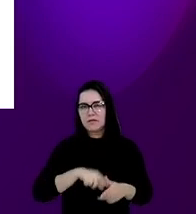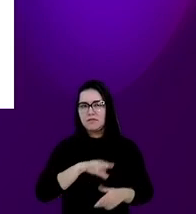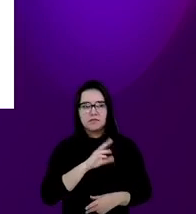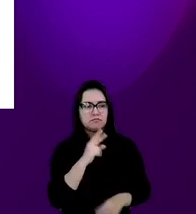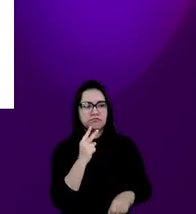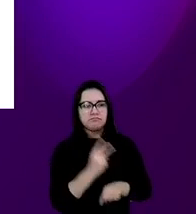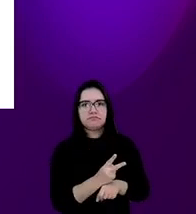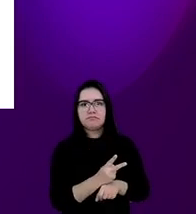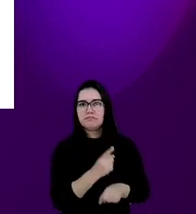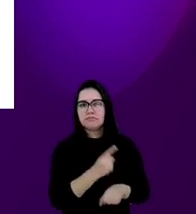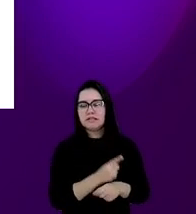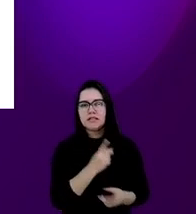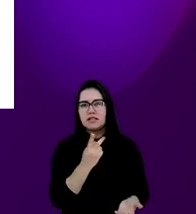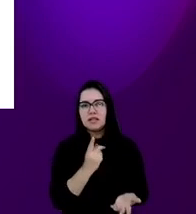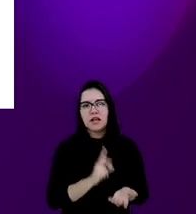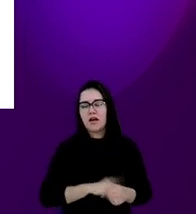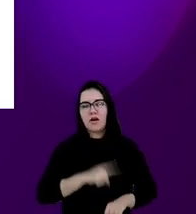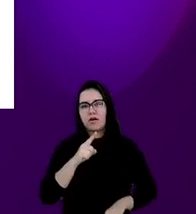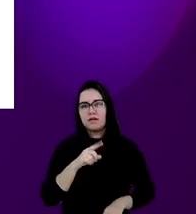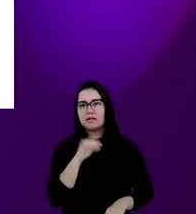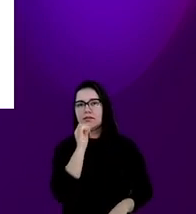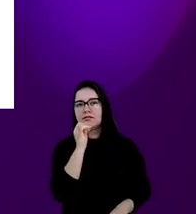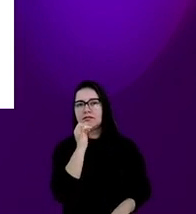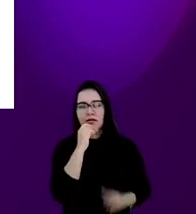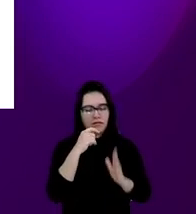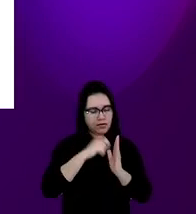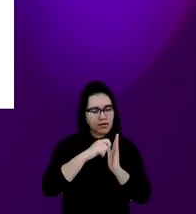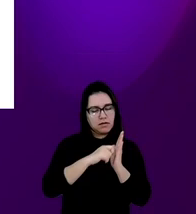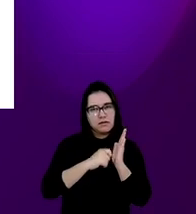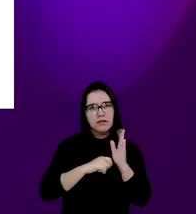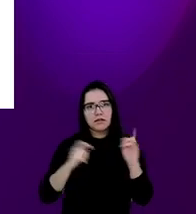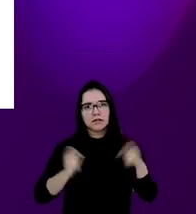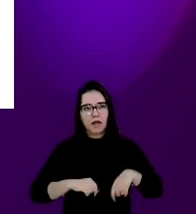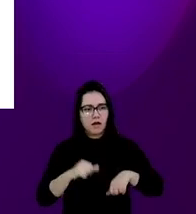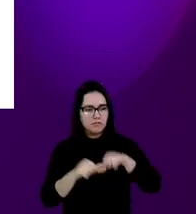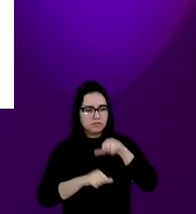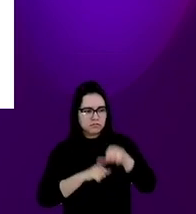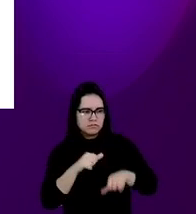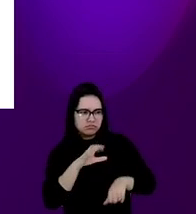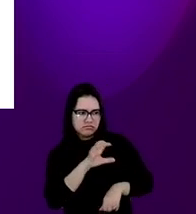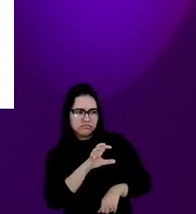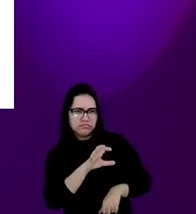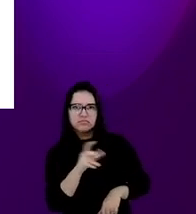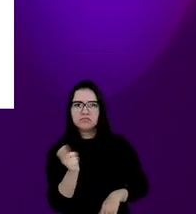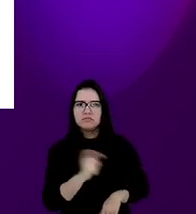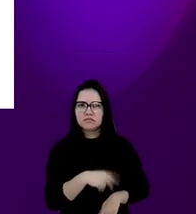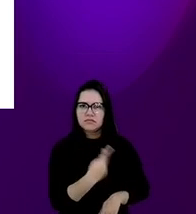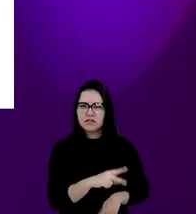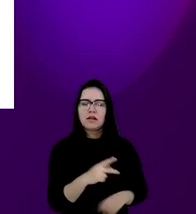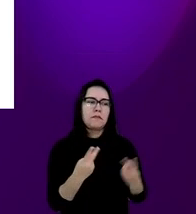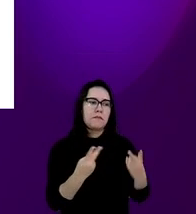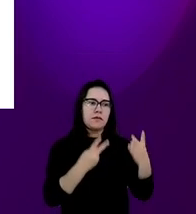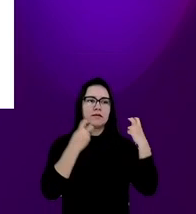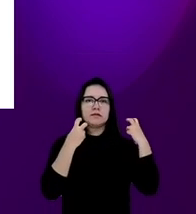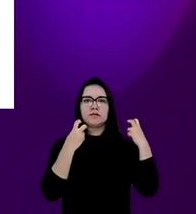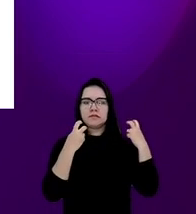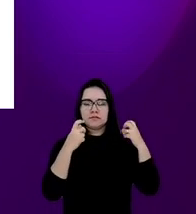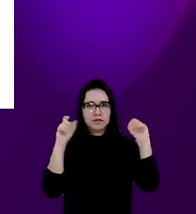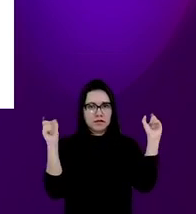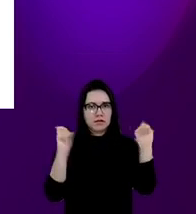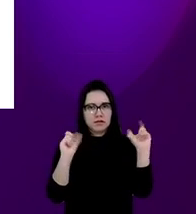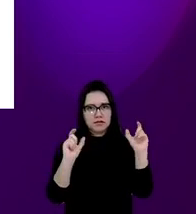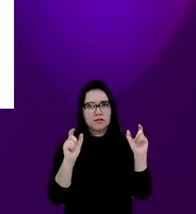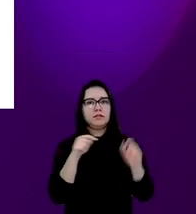ele escreve, né, e que você vê que há uma modificação aqui, deve servir de alerta para